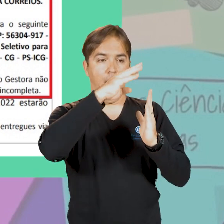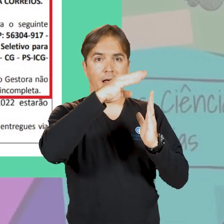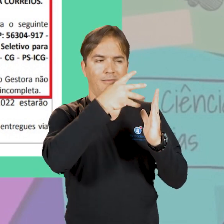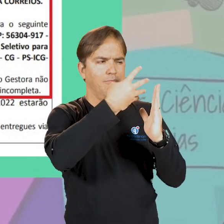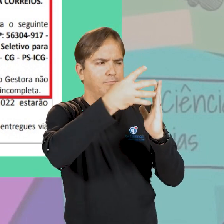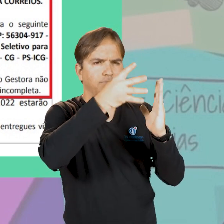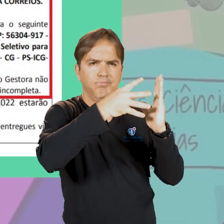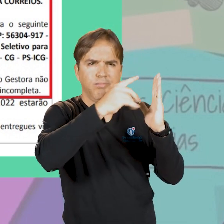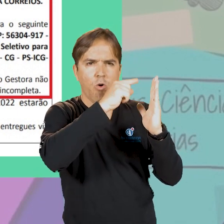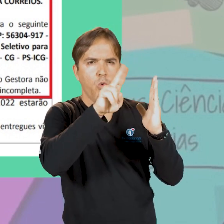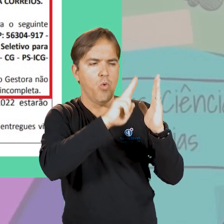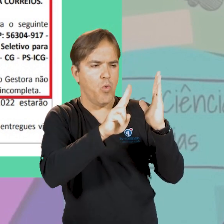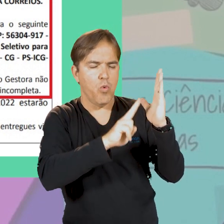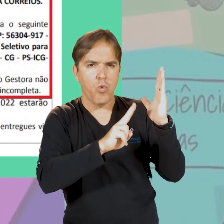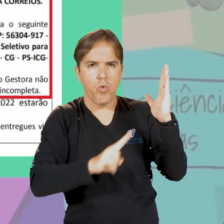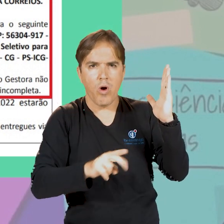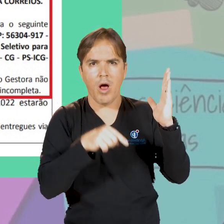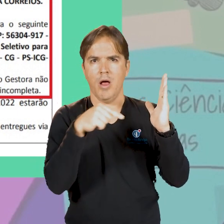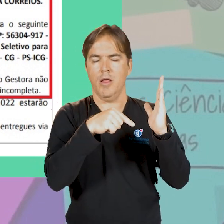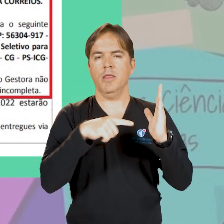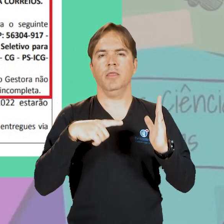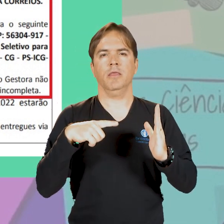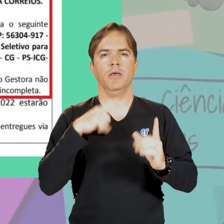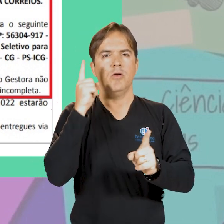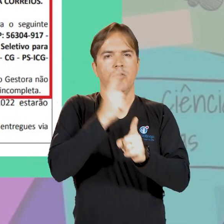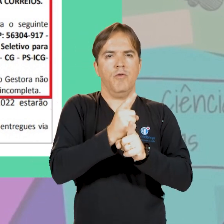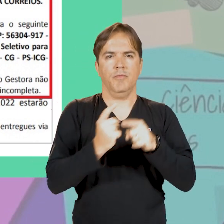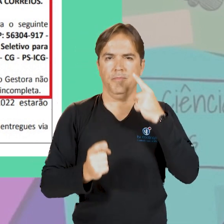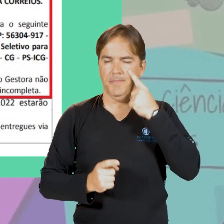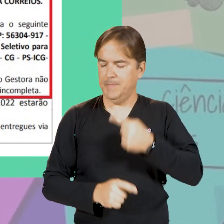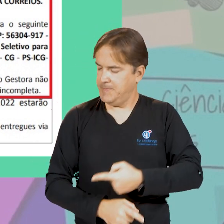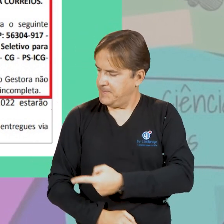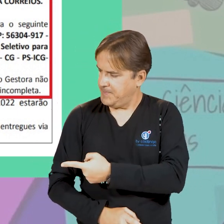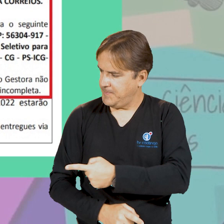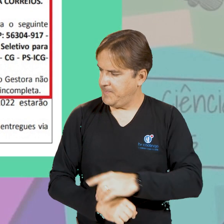nessa etapa está disponível no site